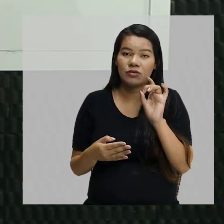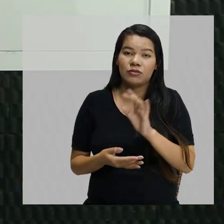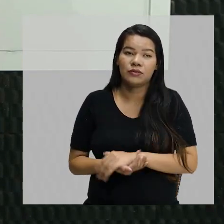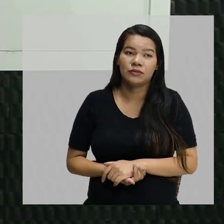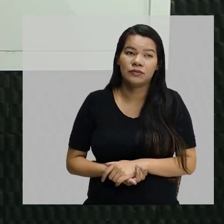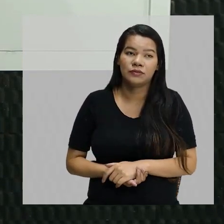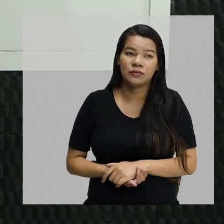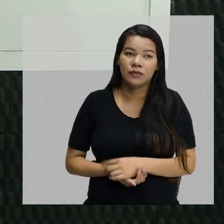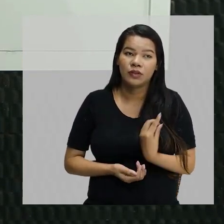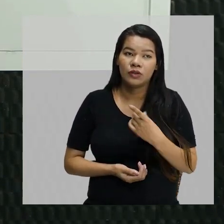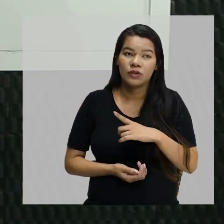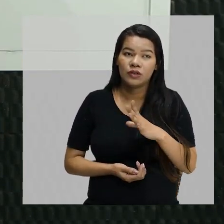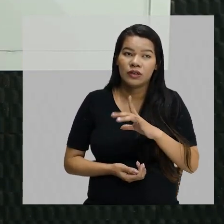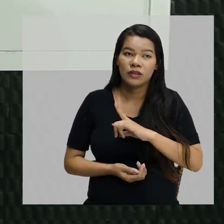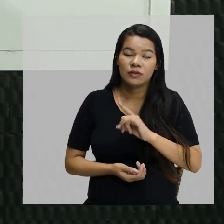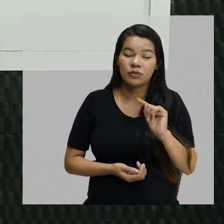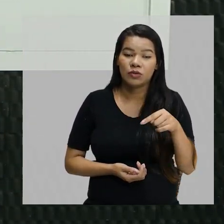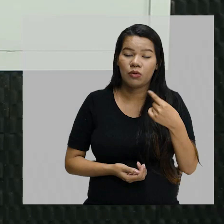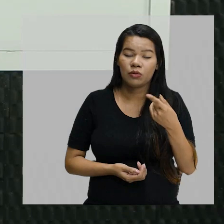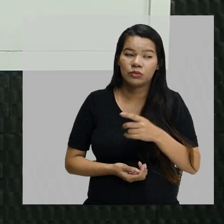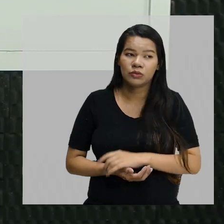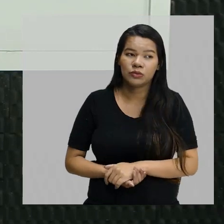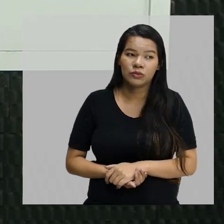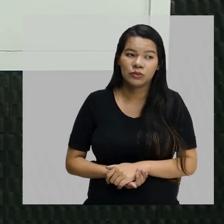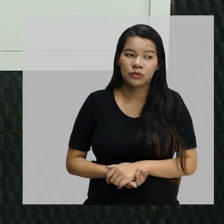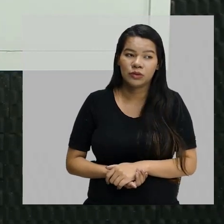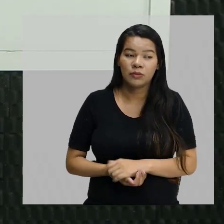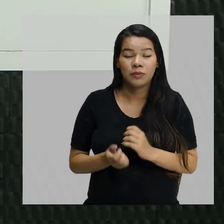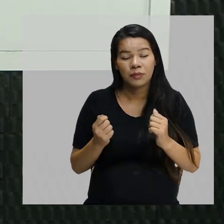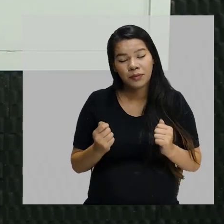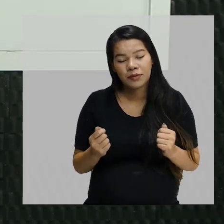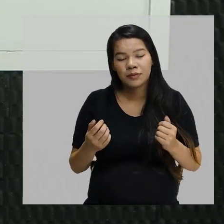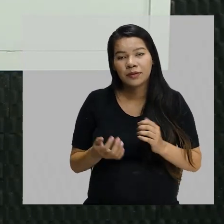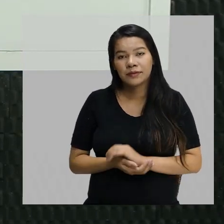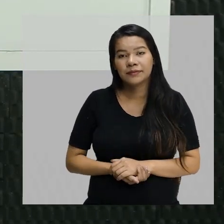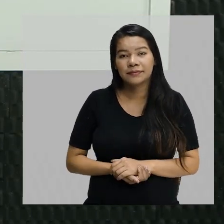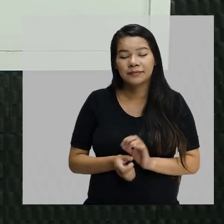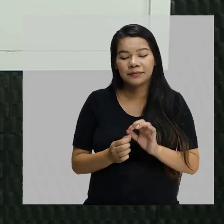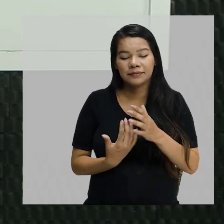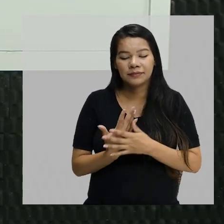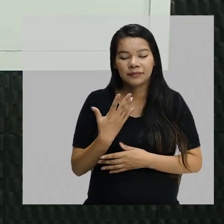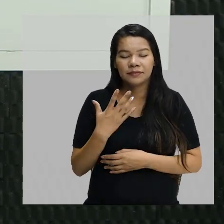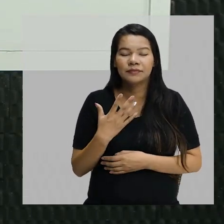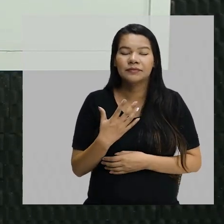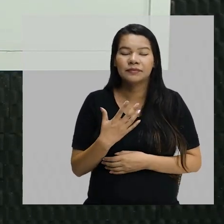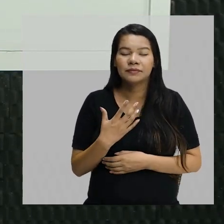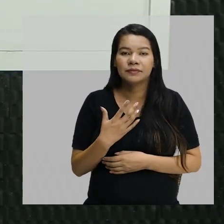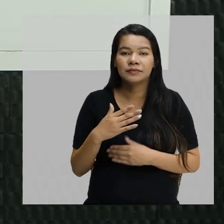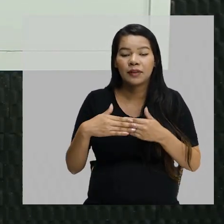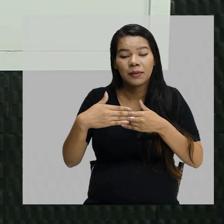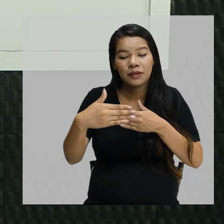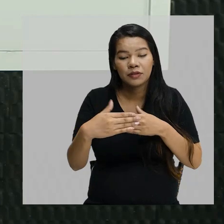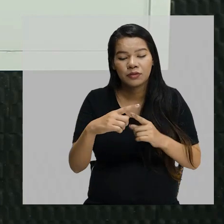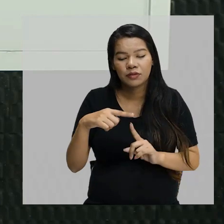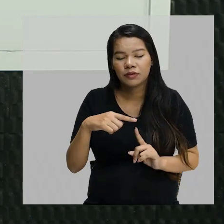aqui nós já temos uma outra a possibilidade de construção Claro a partir